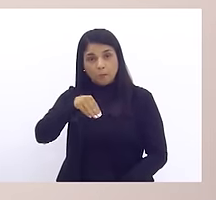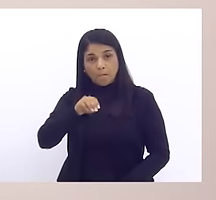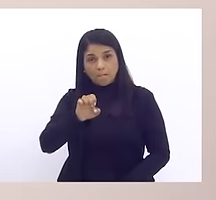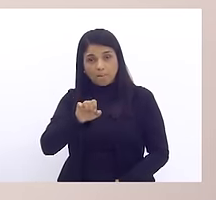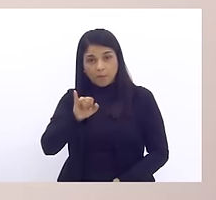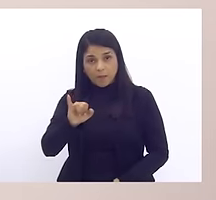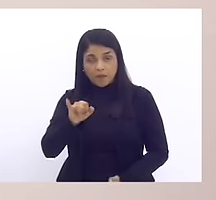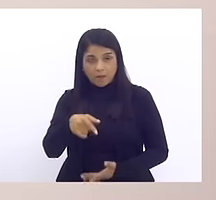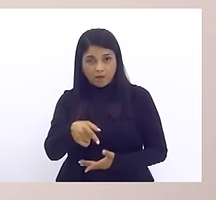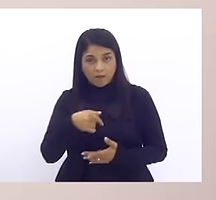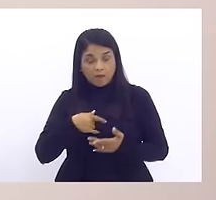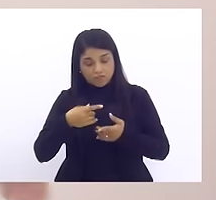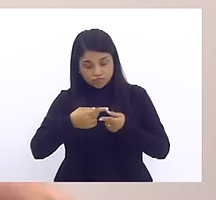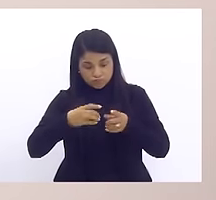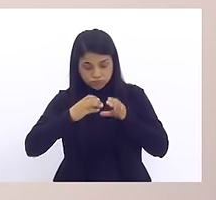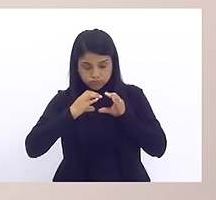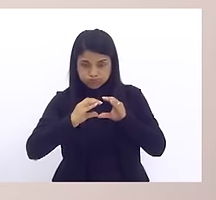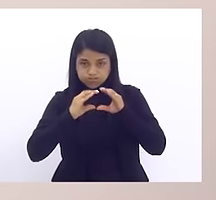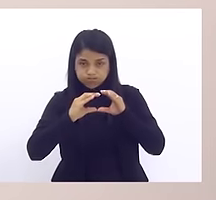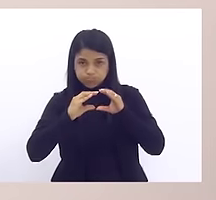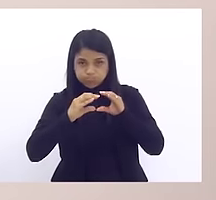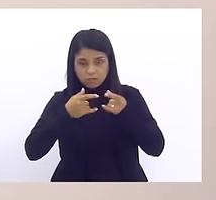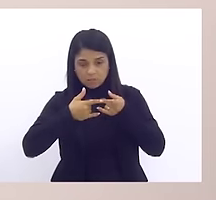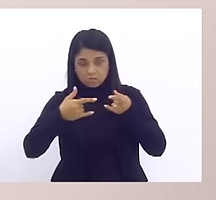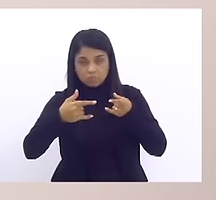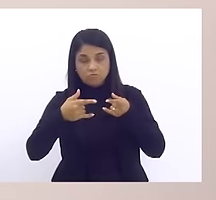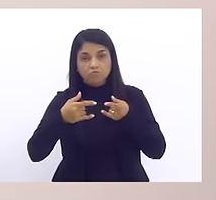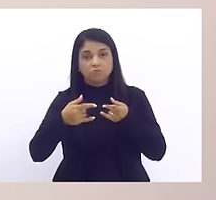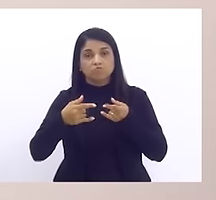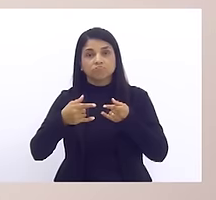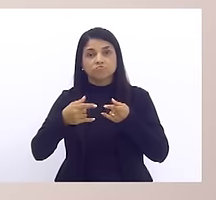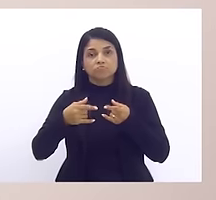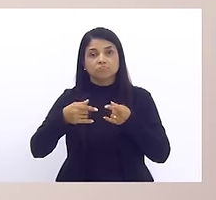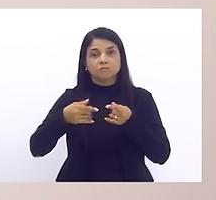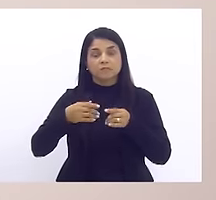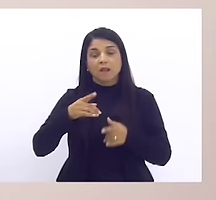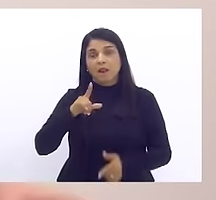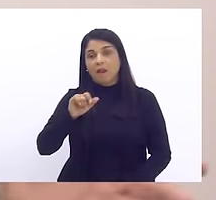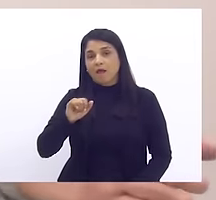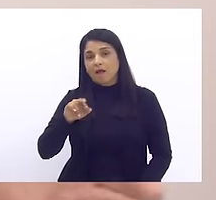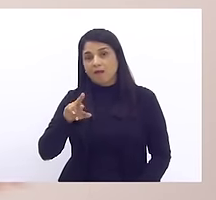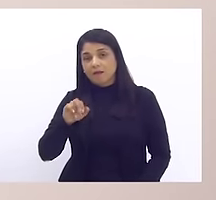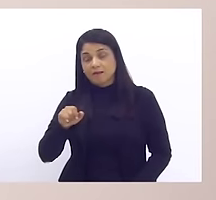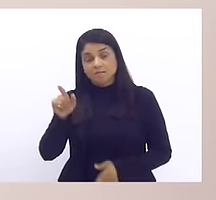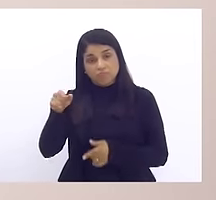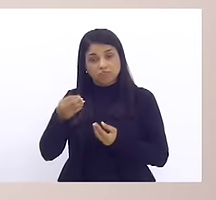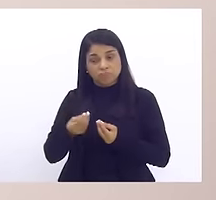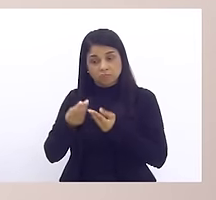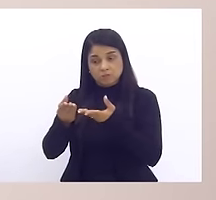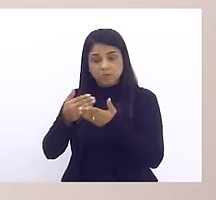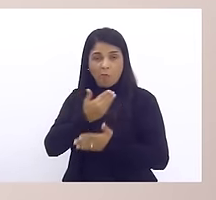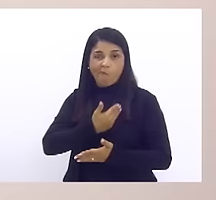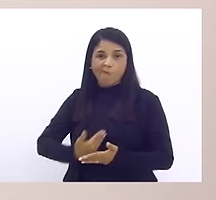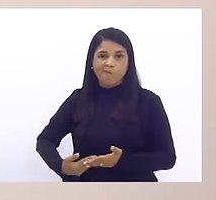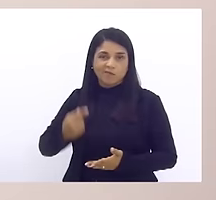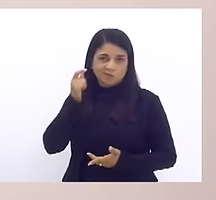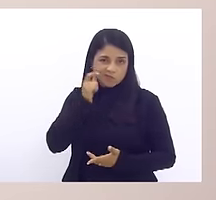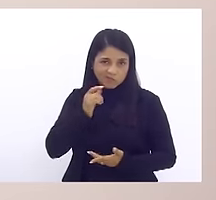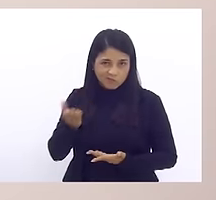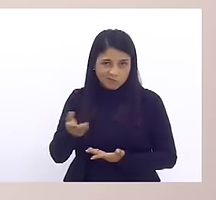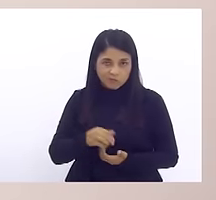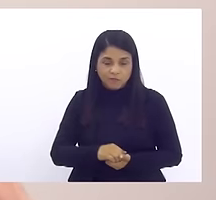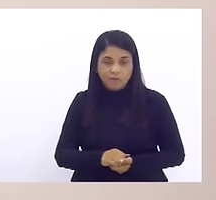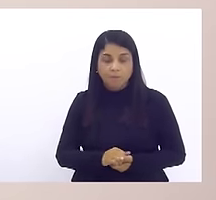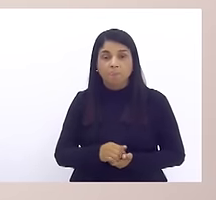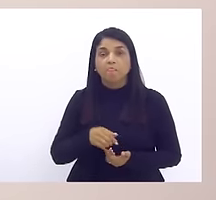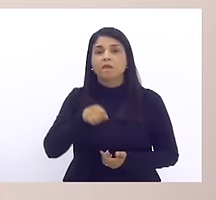e com bolo de lata está em posse do governador lá impostos Governador aí eu queria perguntar ao que tá